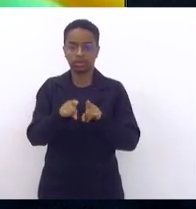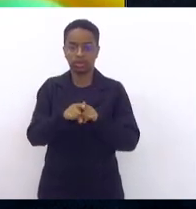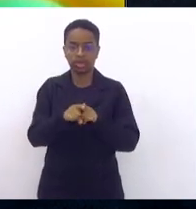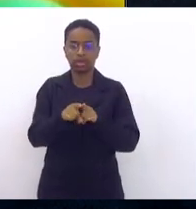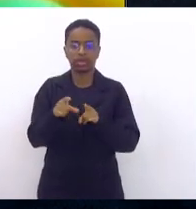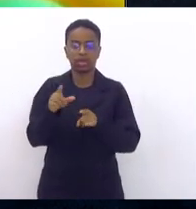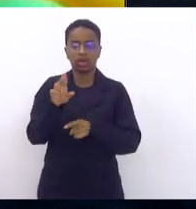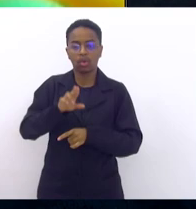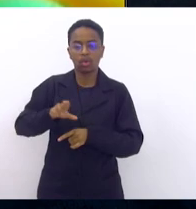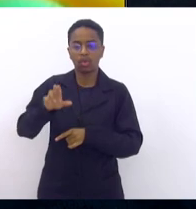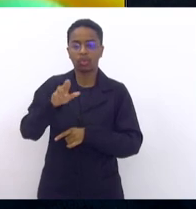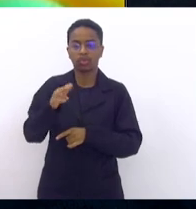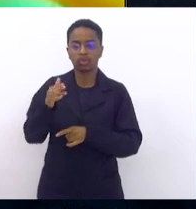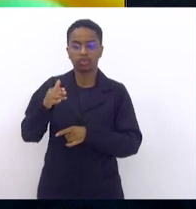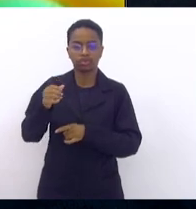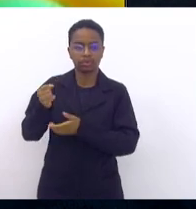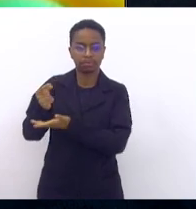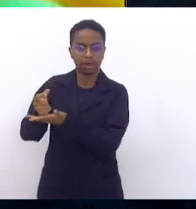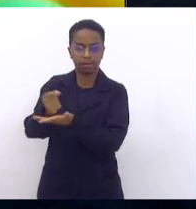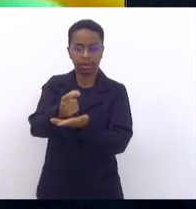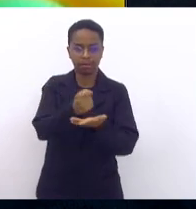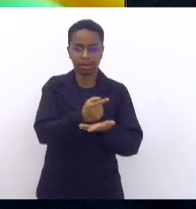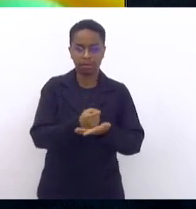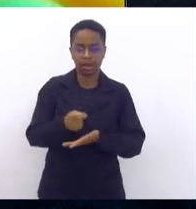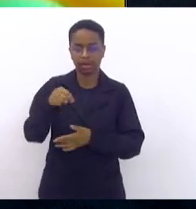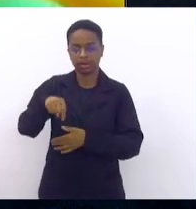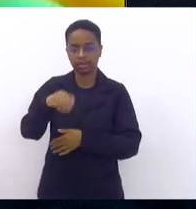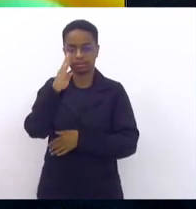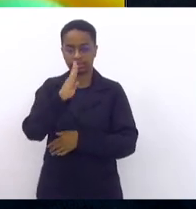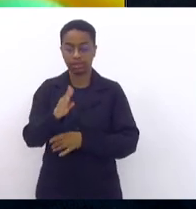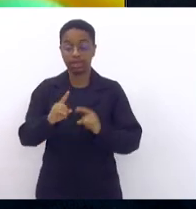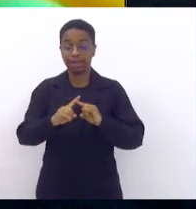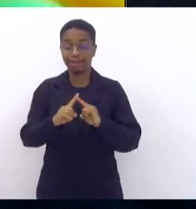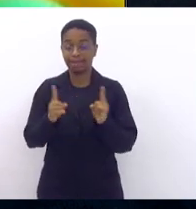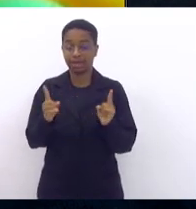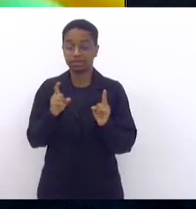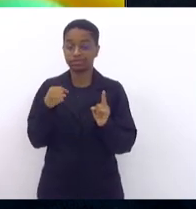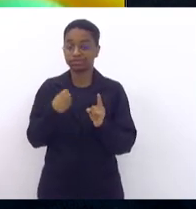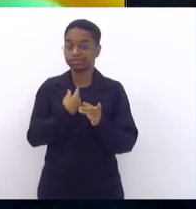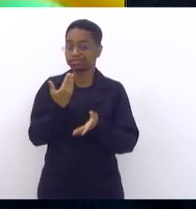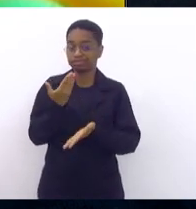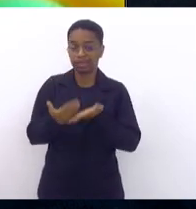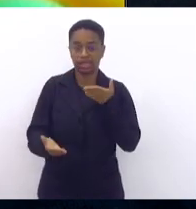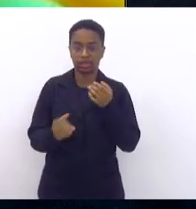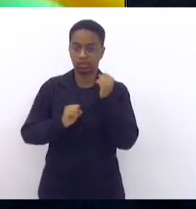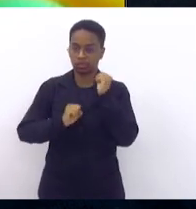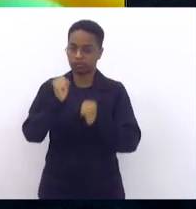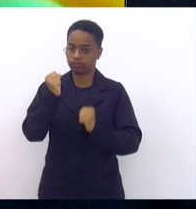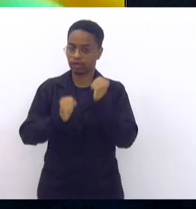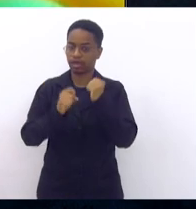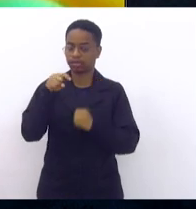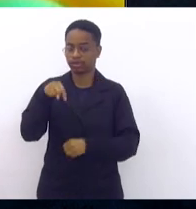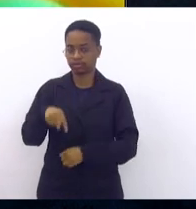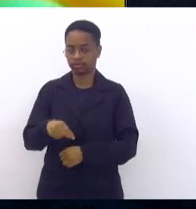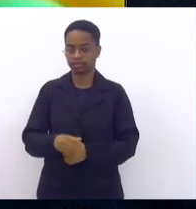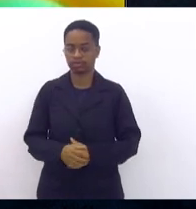país apesar do Rio de Janeiro é tudo isso a gente perdeu a nossa indústria